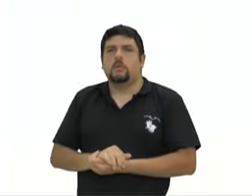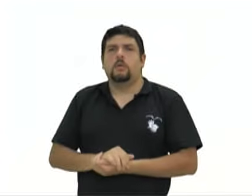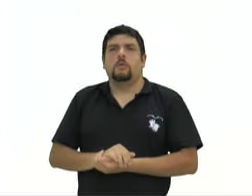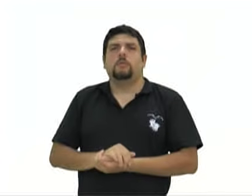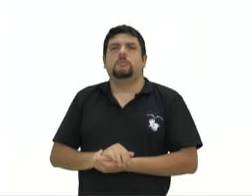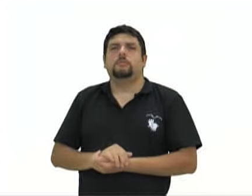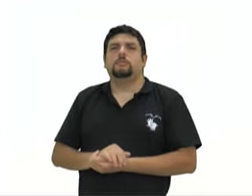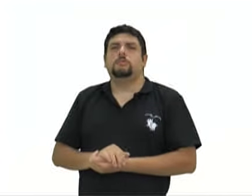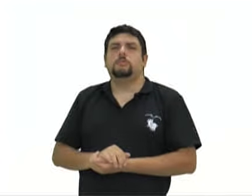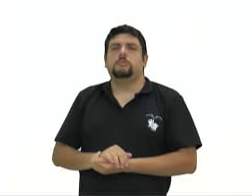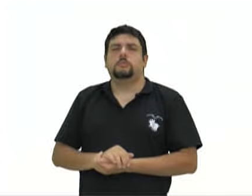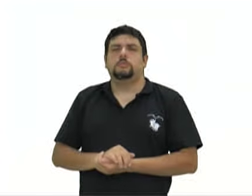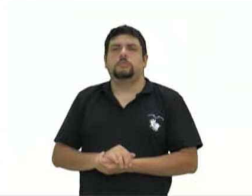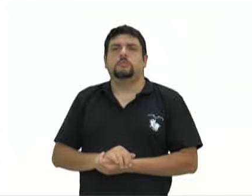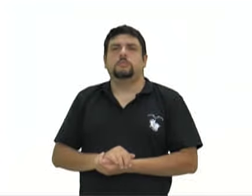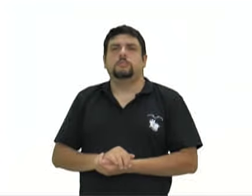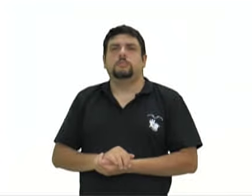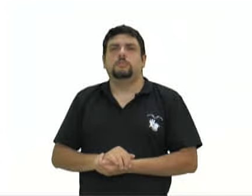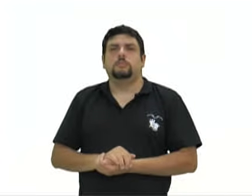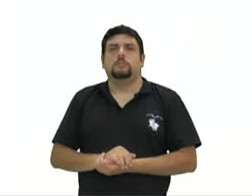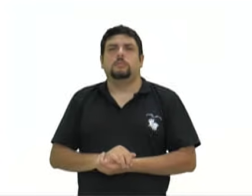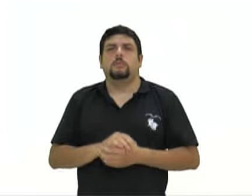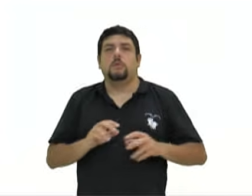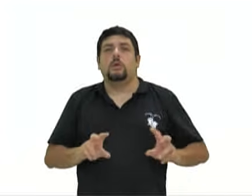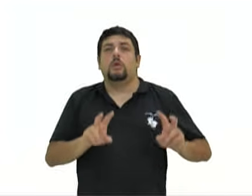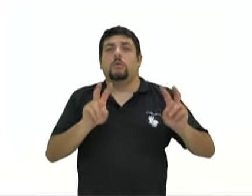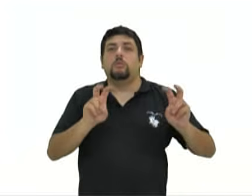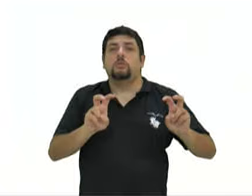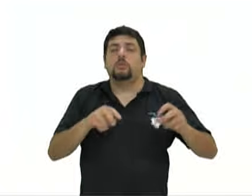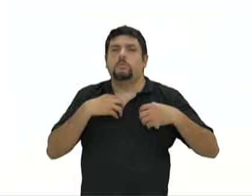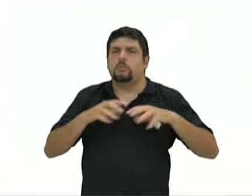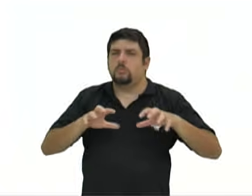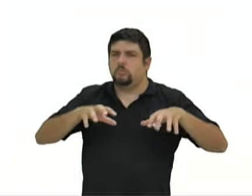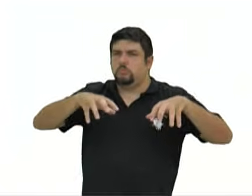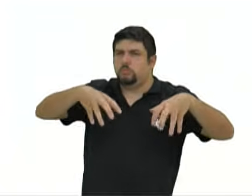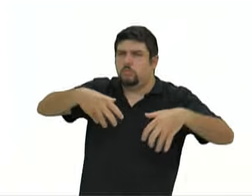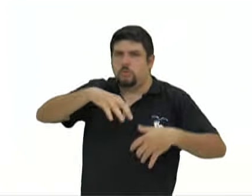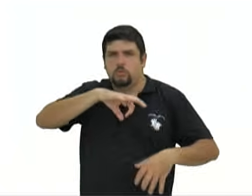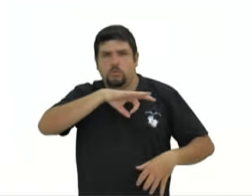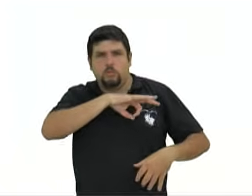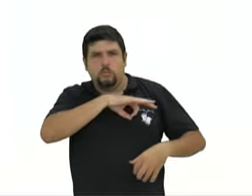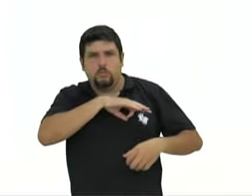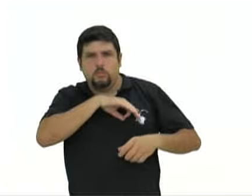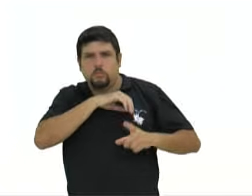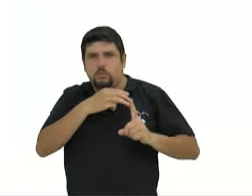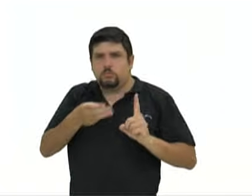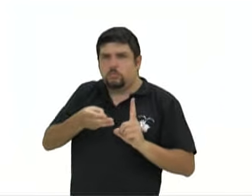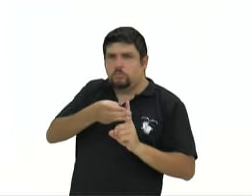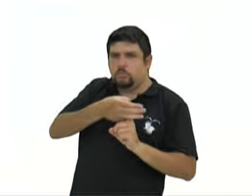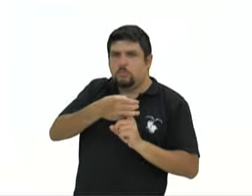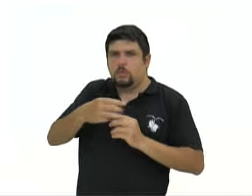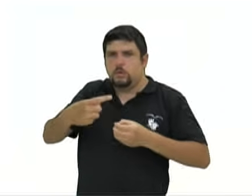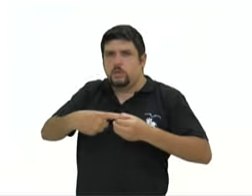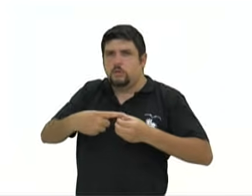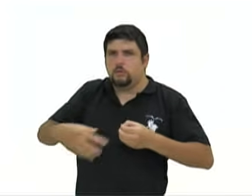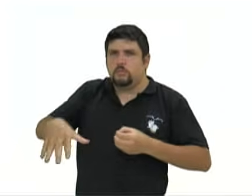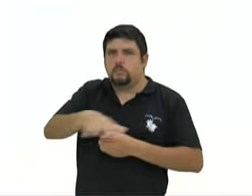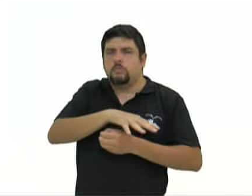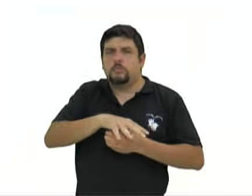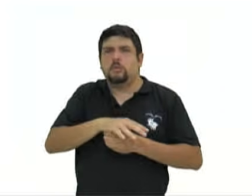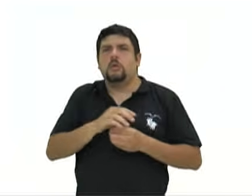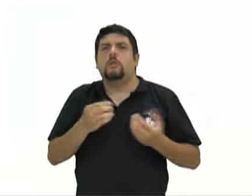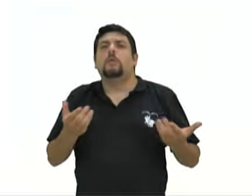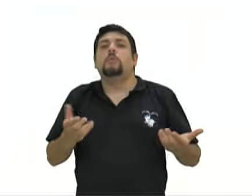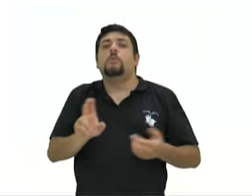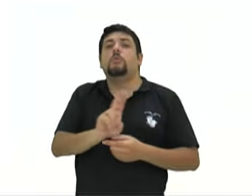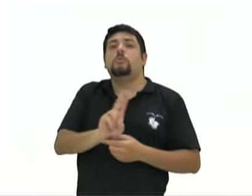encerramento fechado. A gente já estudou isso também. E os temas eram sombrios, de suspense, policial, mistério, ambiente urbano. Estamos falando, respectivamente,